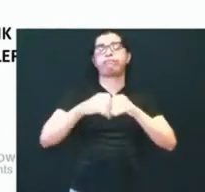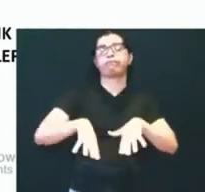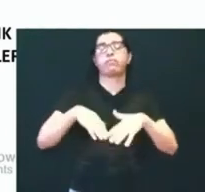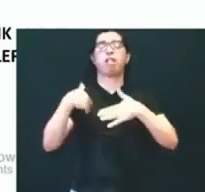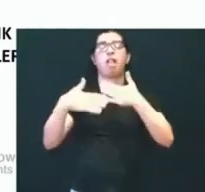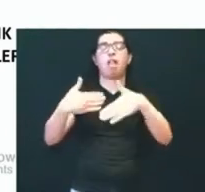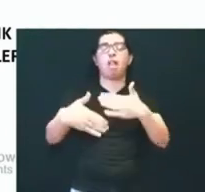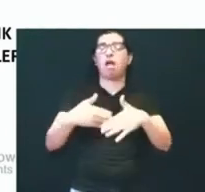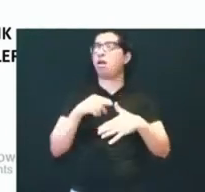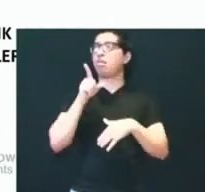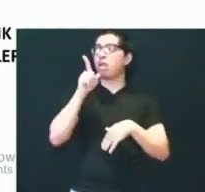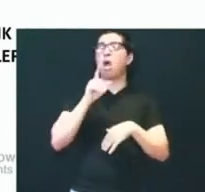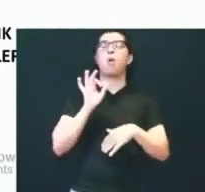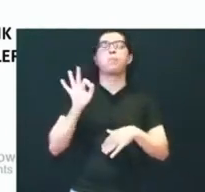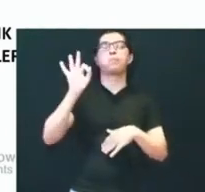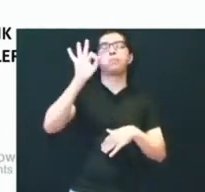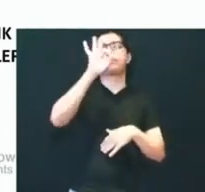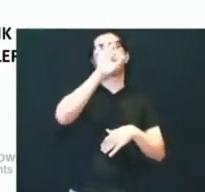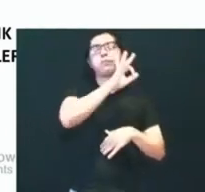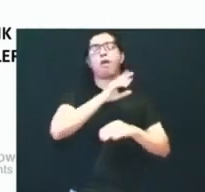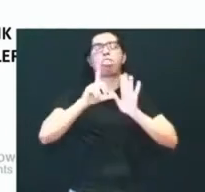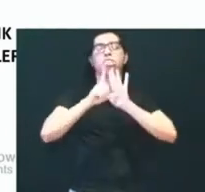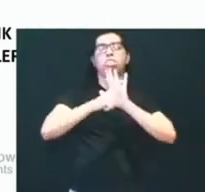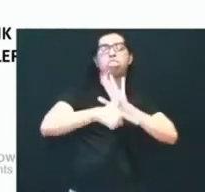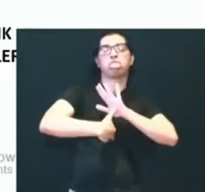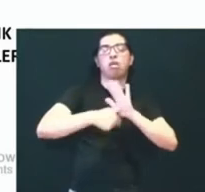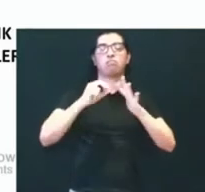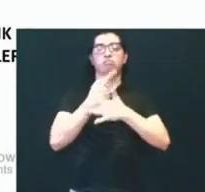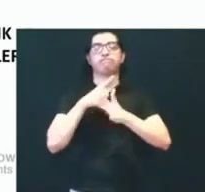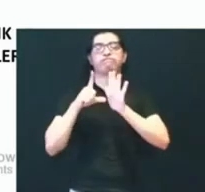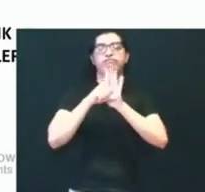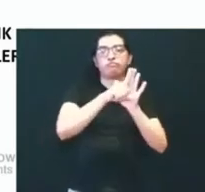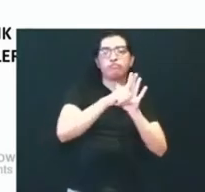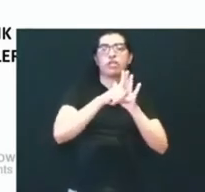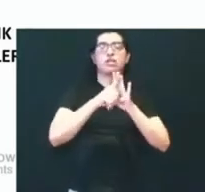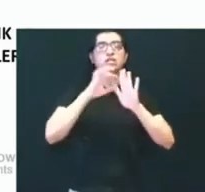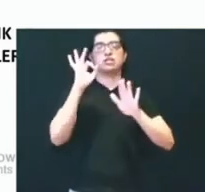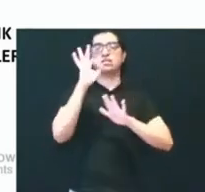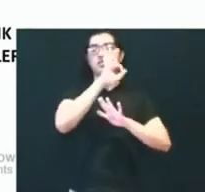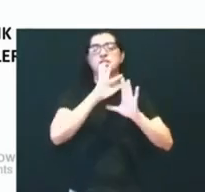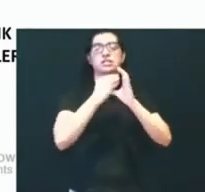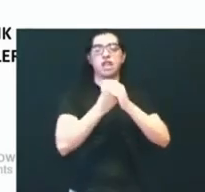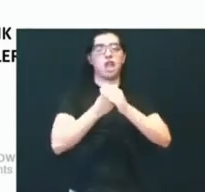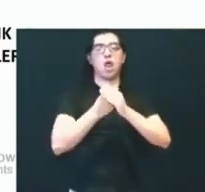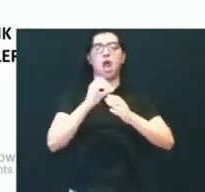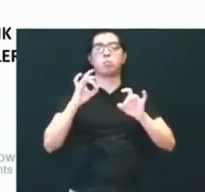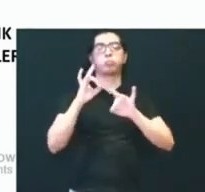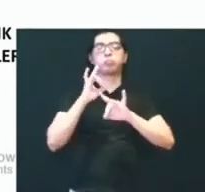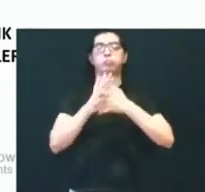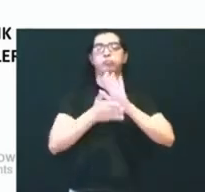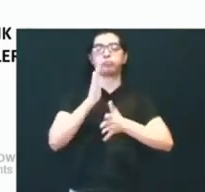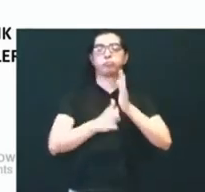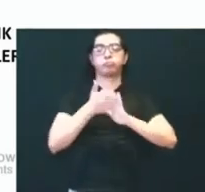da diferenciação da linhagem mieloide, são células mais maduras, a gente vai ter aqui a